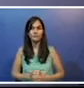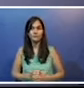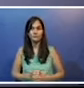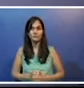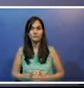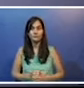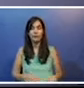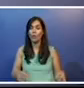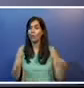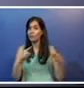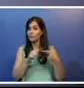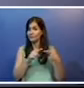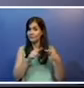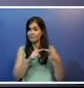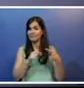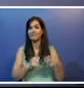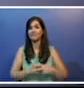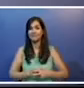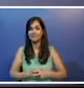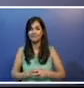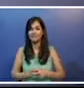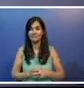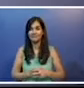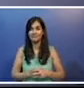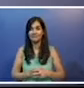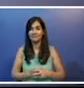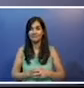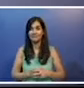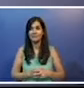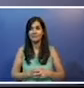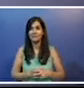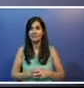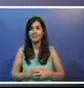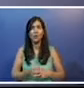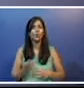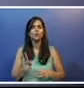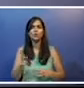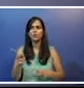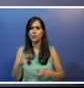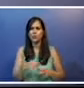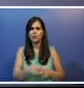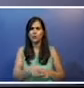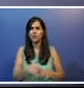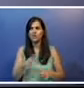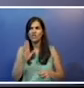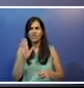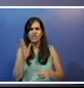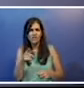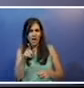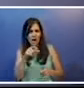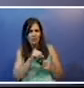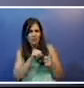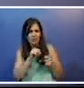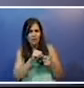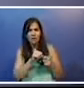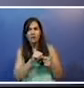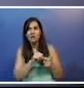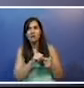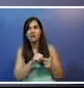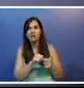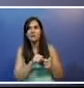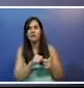Olha um outro quadrinho. Critérios para analisar seu texto. Continuando. Fez referência a argumentos de um